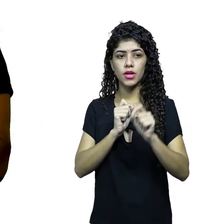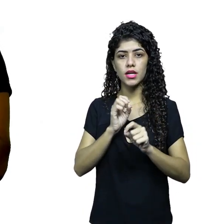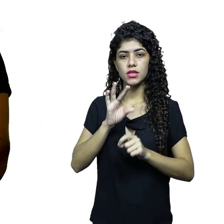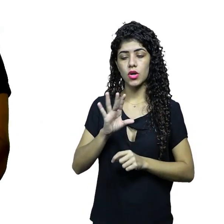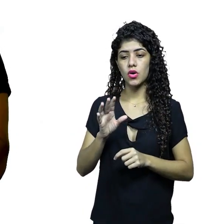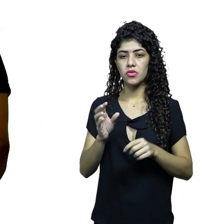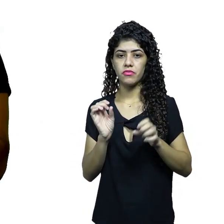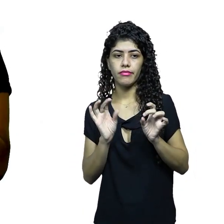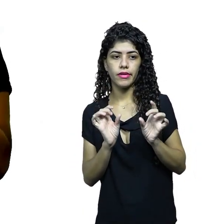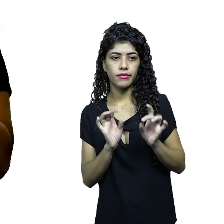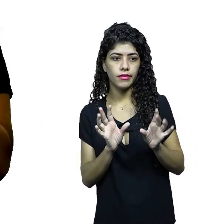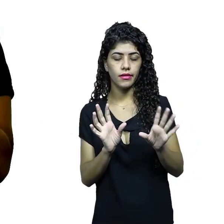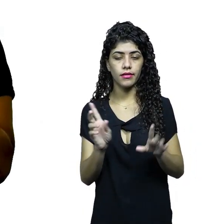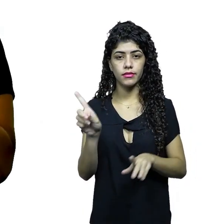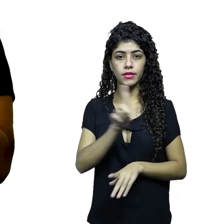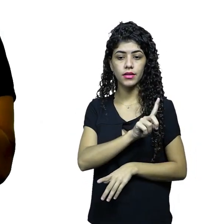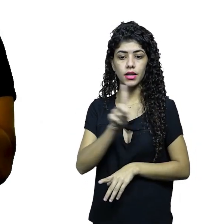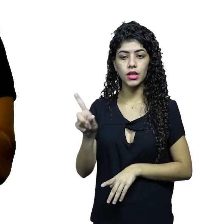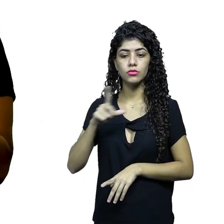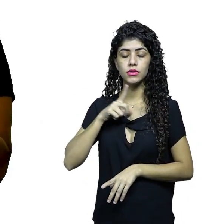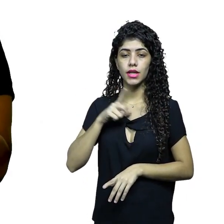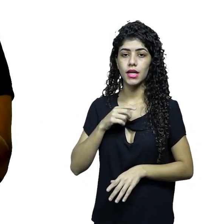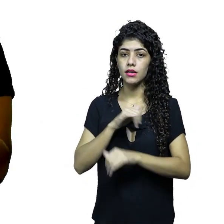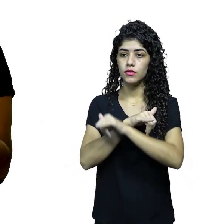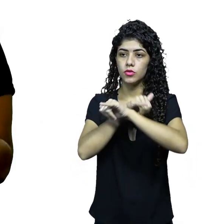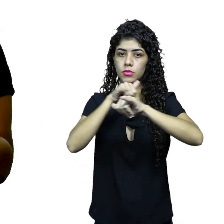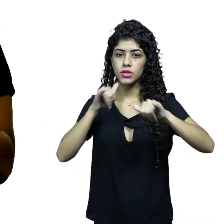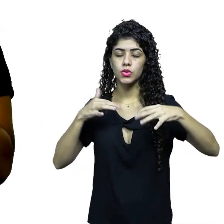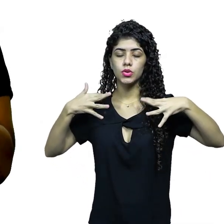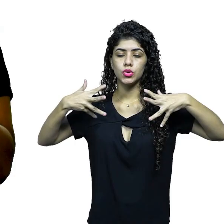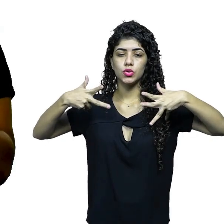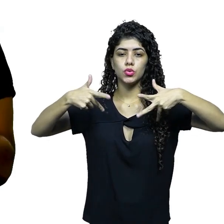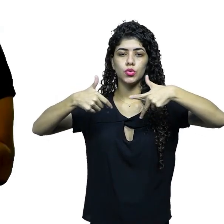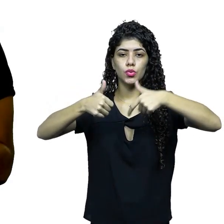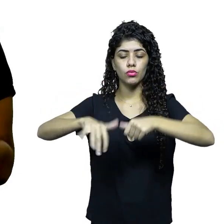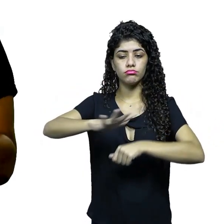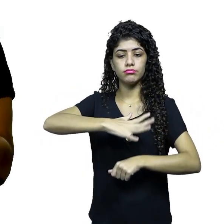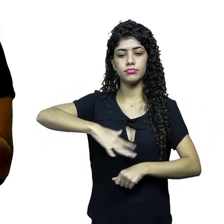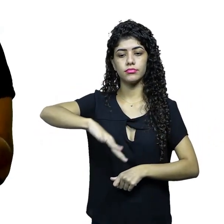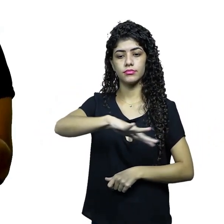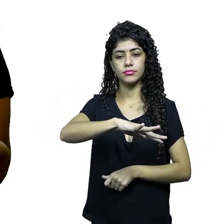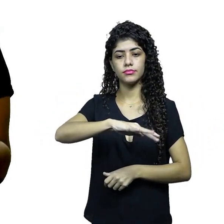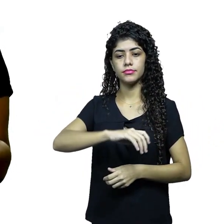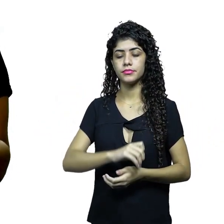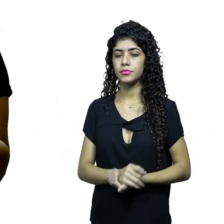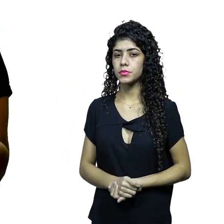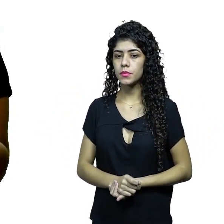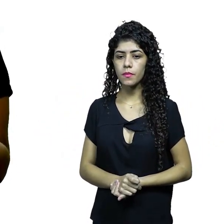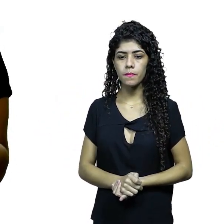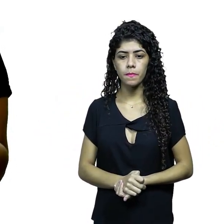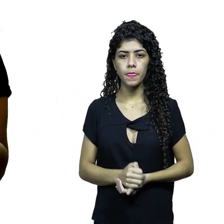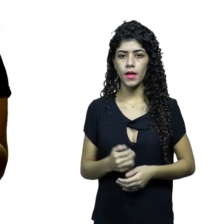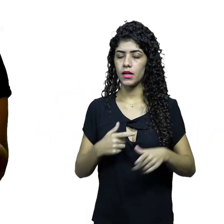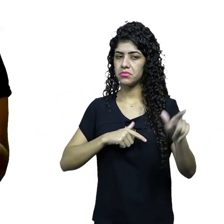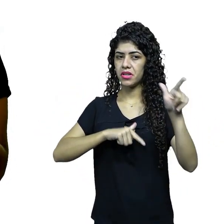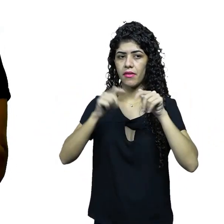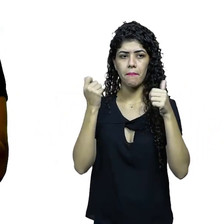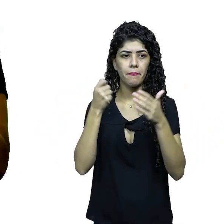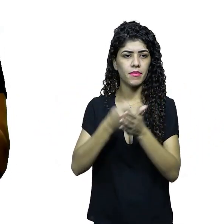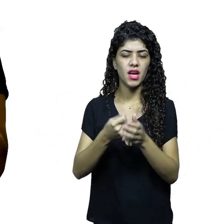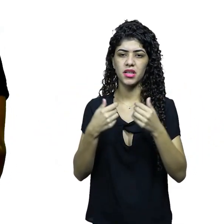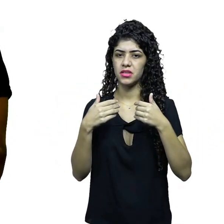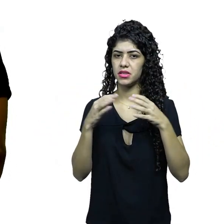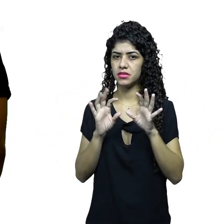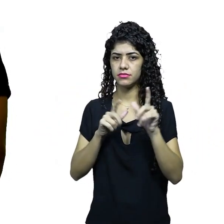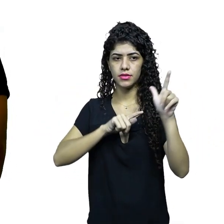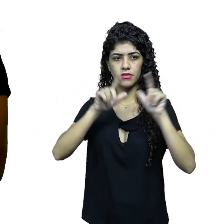apenas bilheteria de cinema. Lá existem dados de todos os segmentos, VOD, TV paga, TV aberta. Você